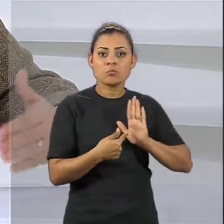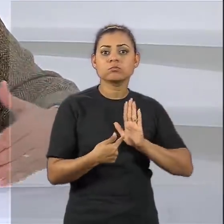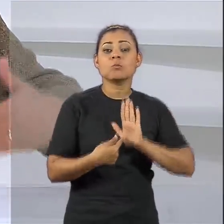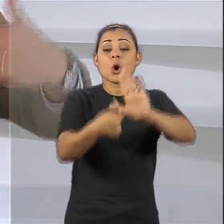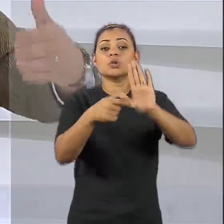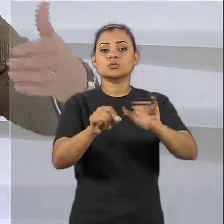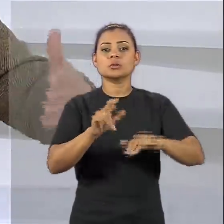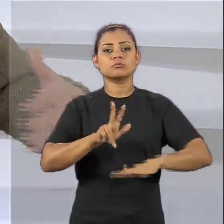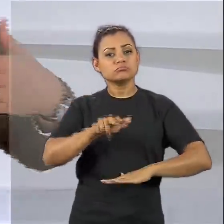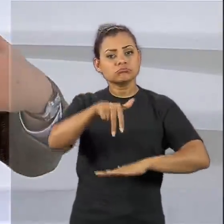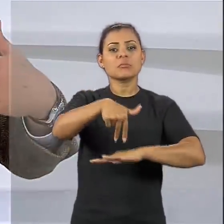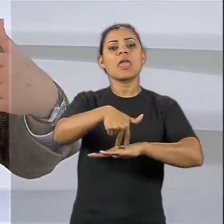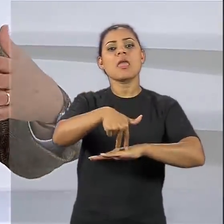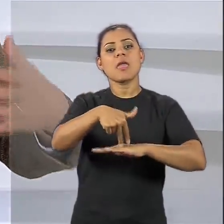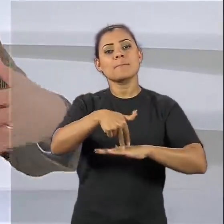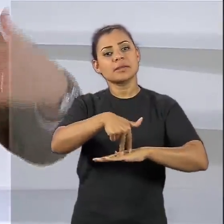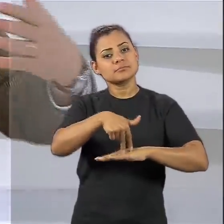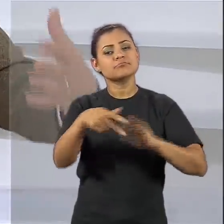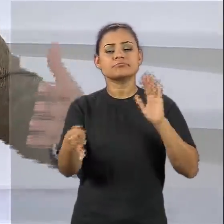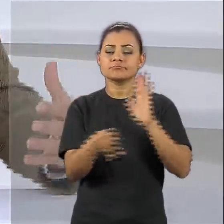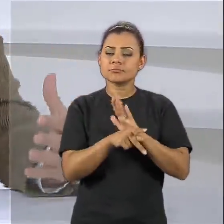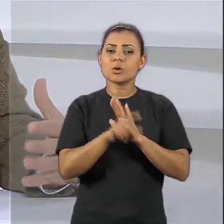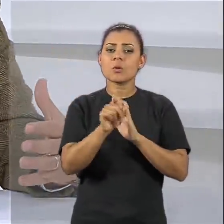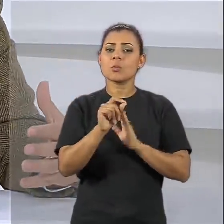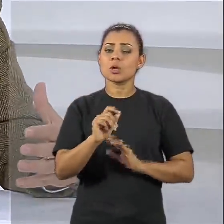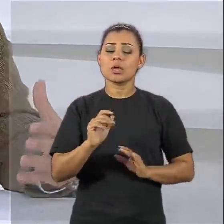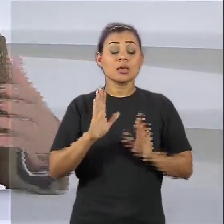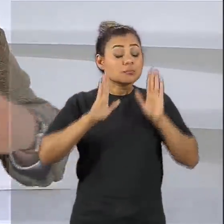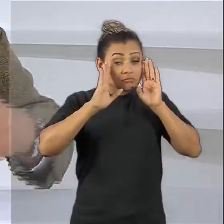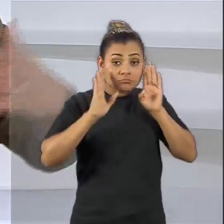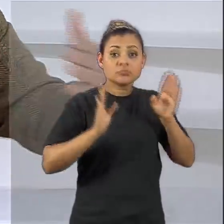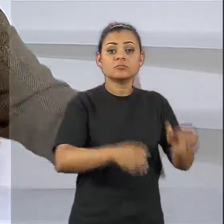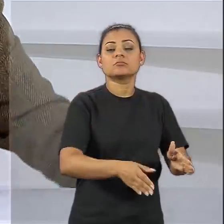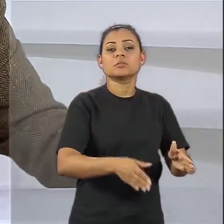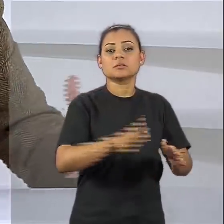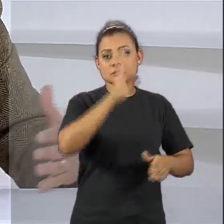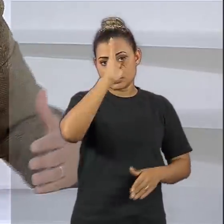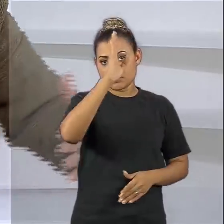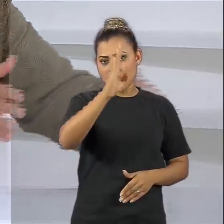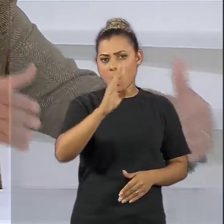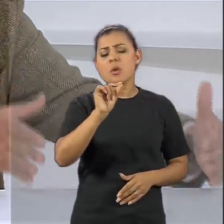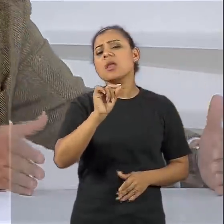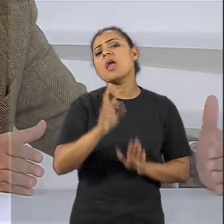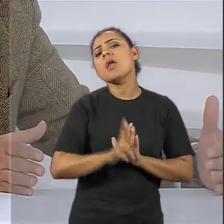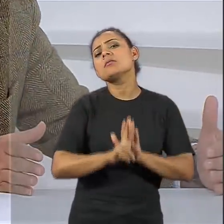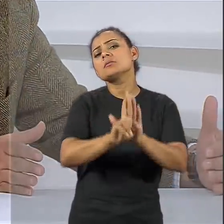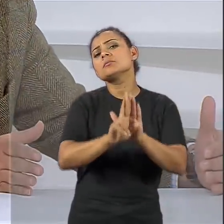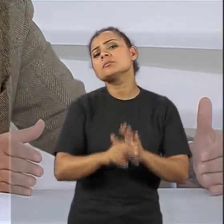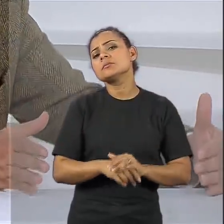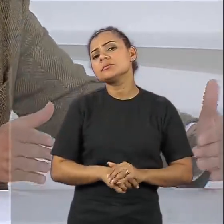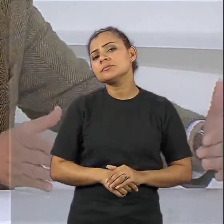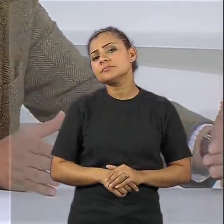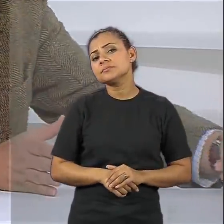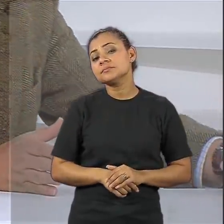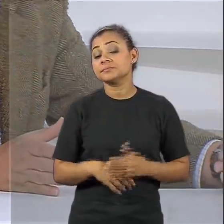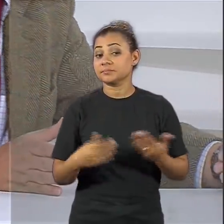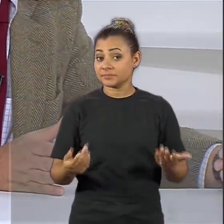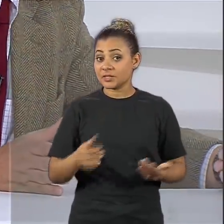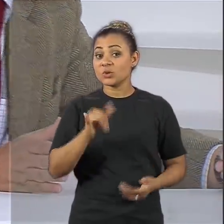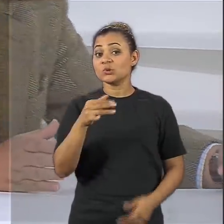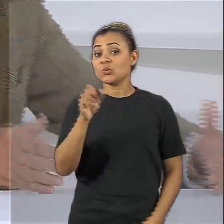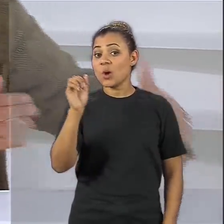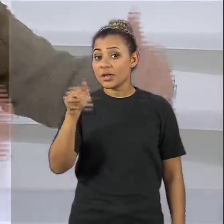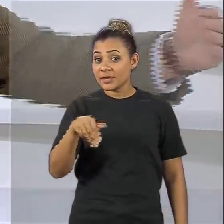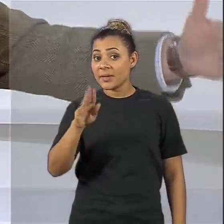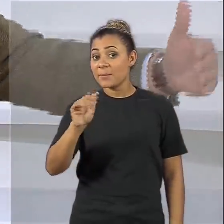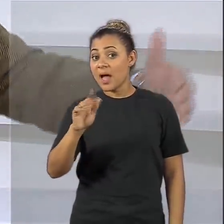dessa possibilidade de representar, quase como uma representação exclusiva, né? Quem que entra nisso? Entra o próprio Joaquim